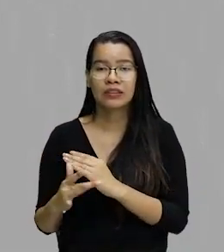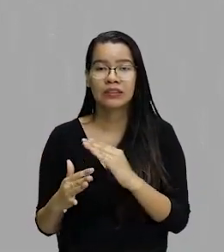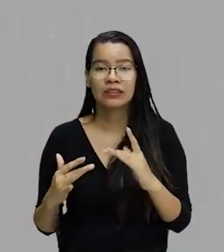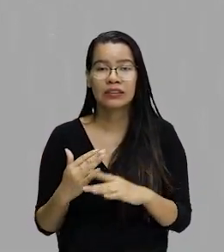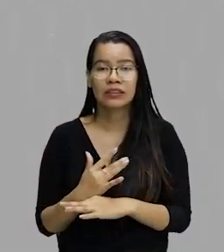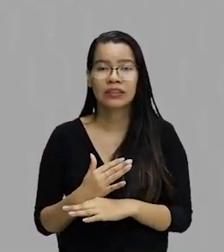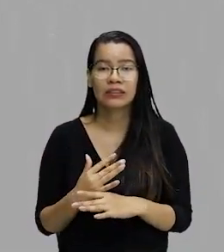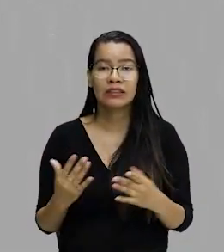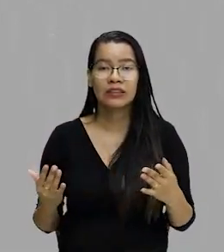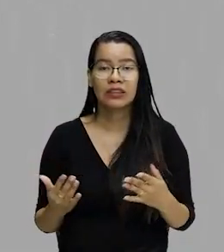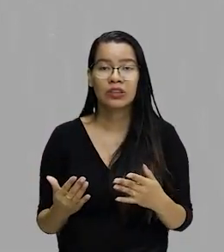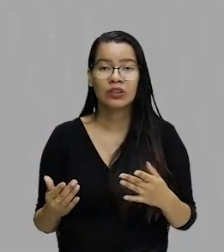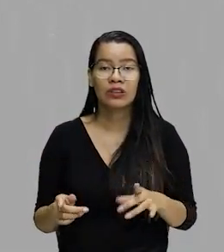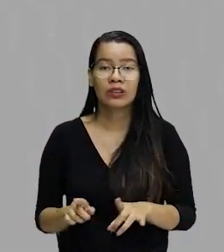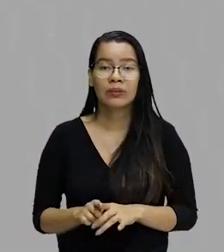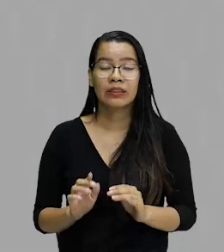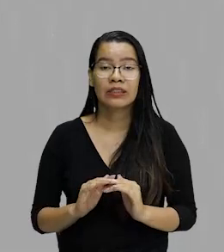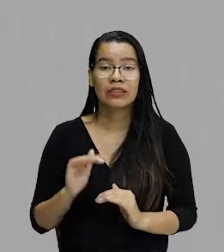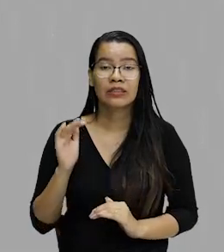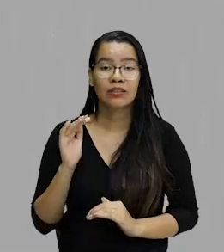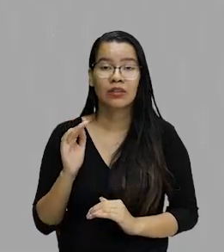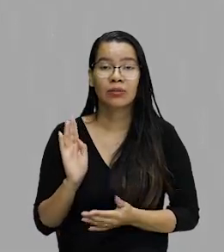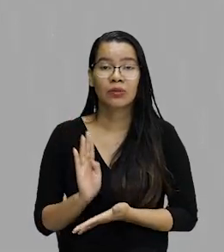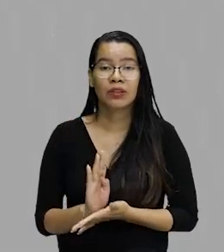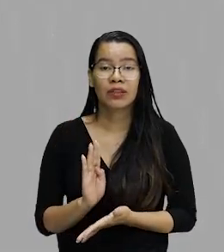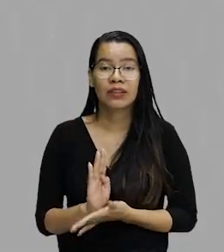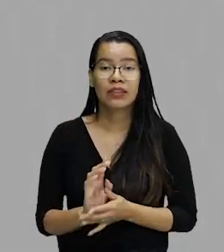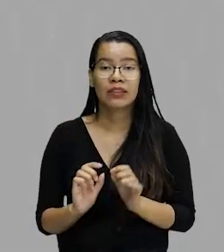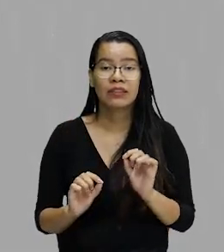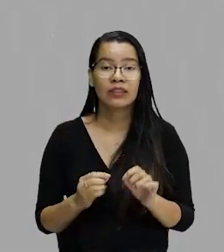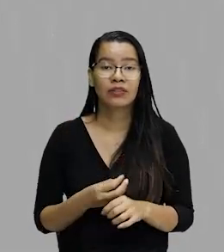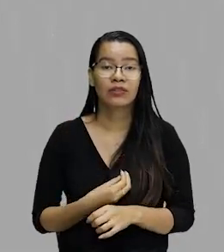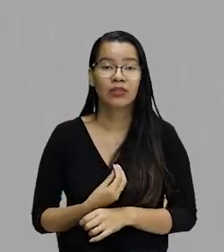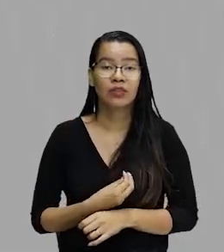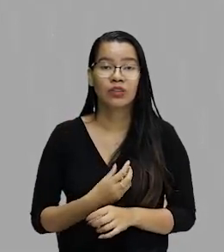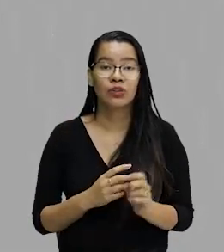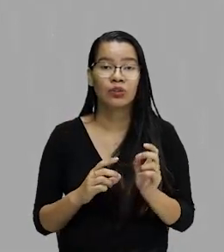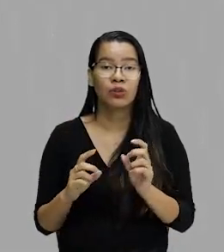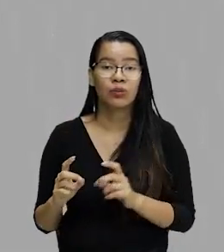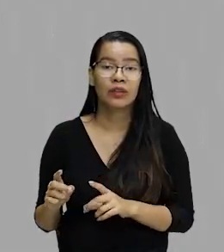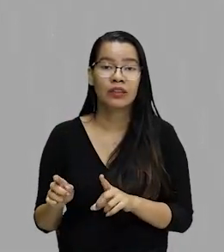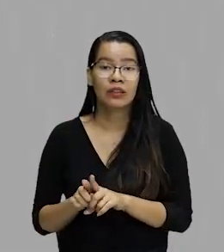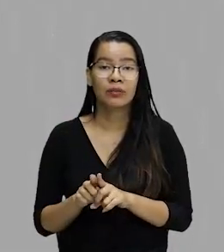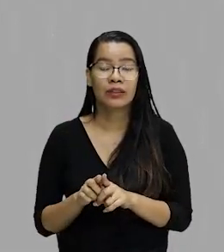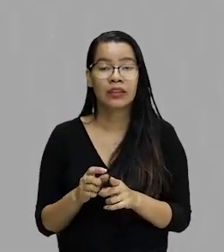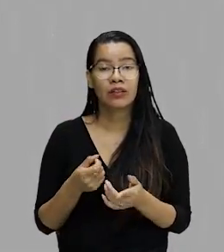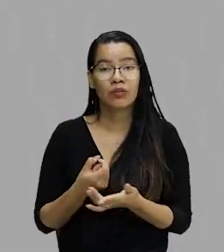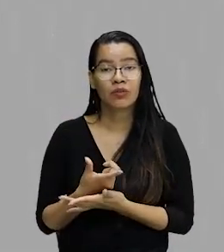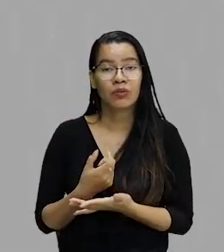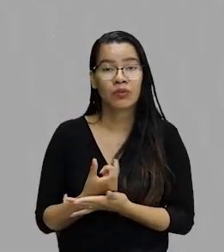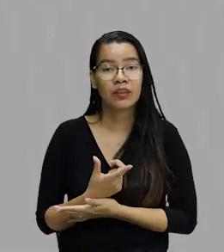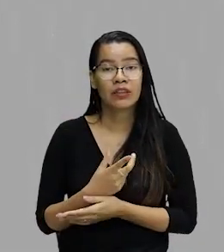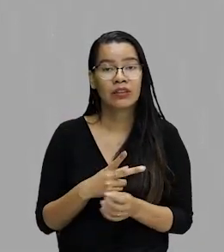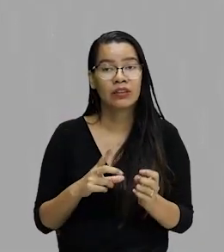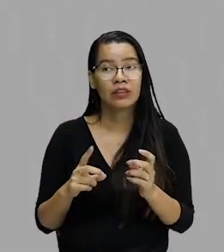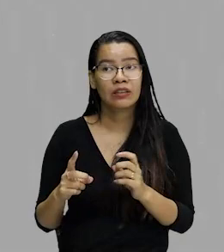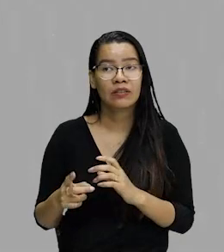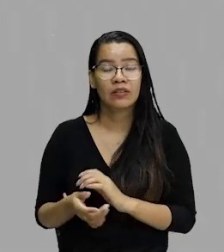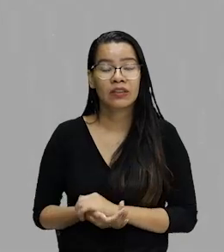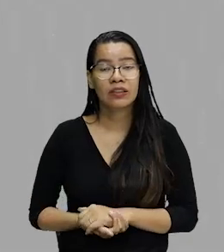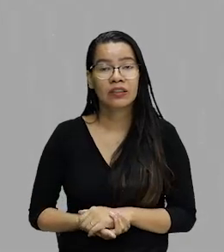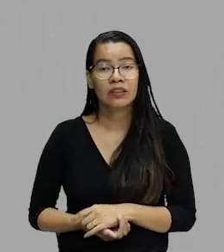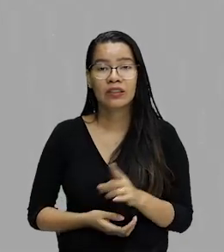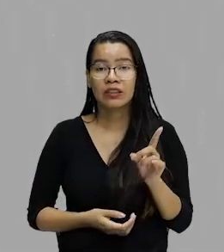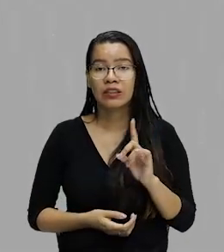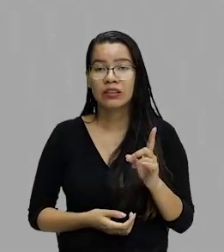da ascensão da burguesia que vive do comércio, da compra e da venda, do escambo, tá?